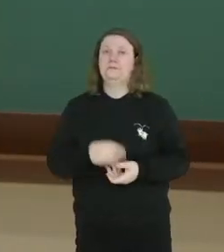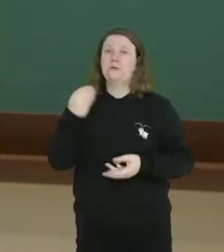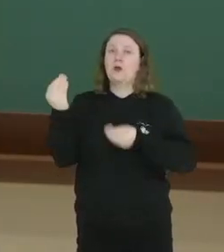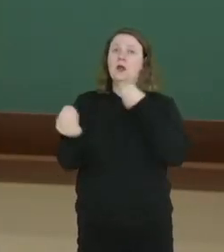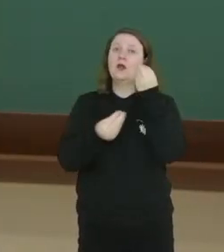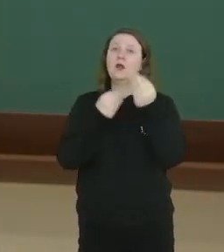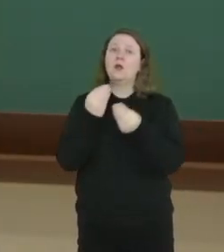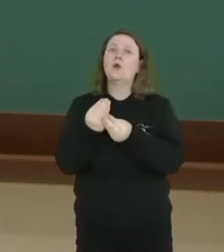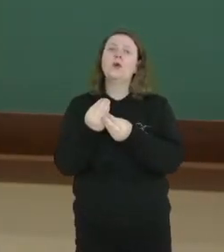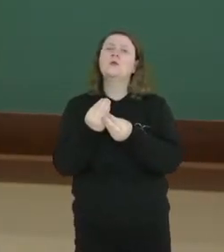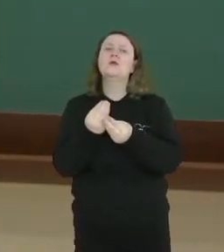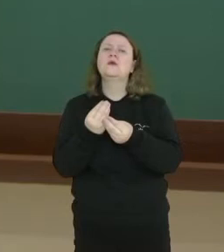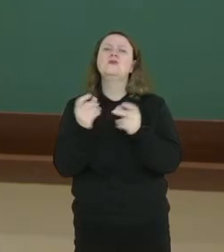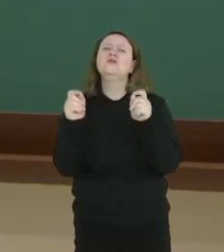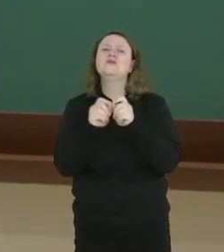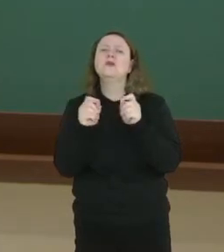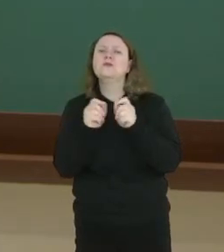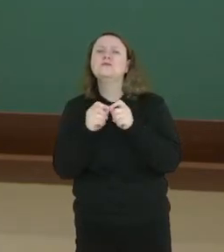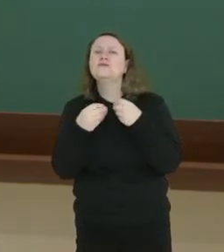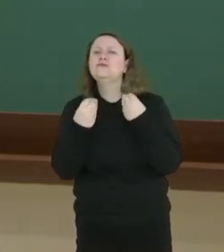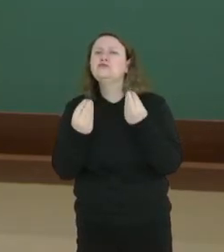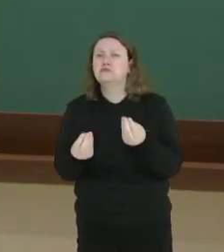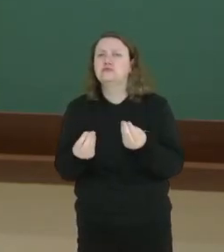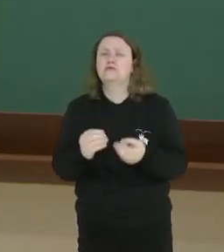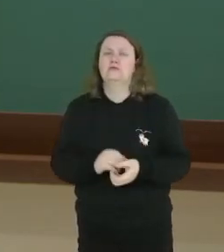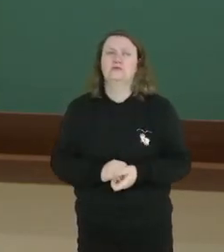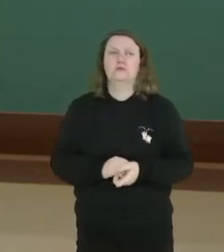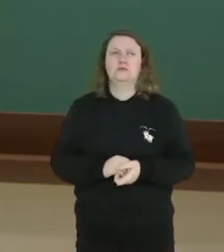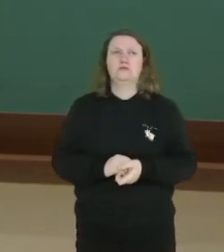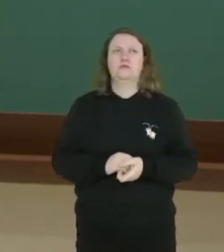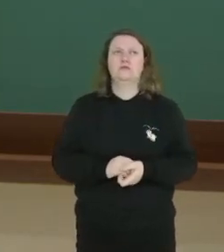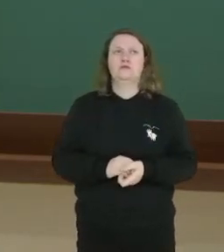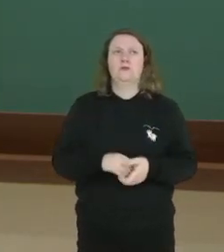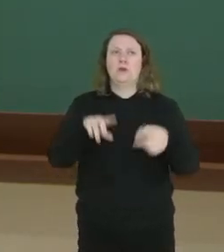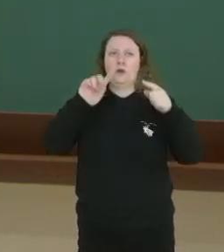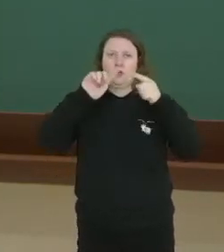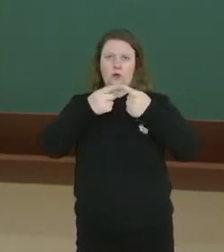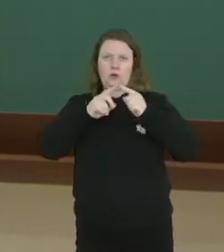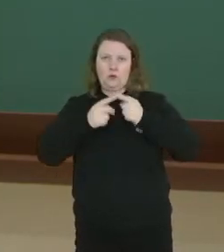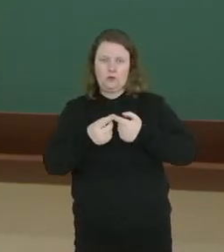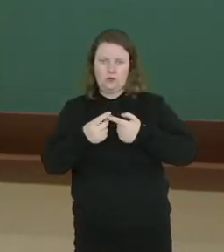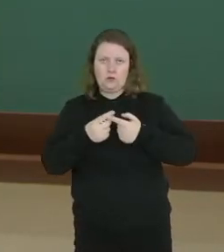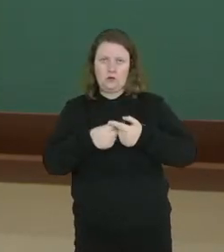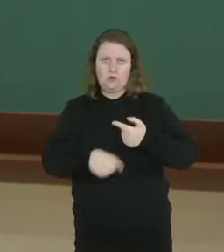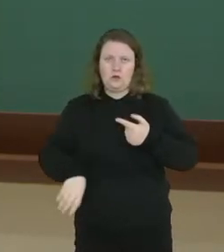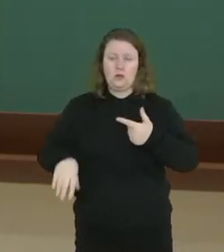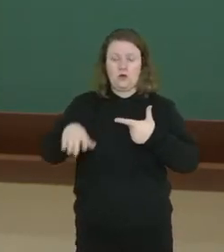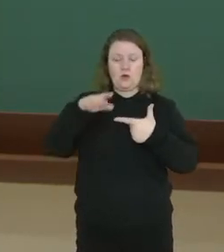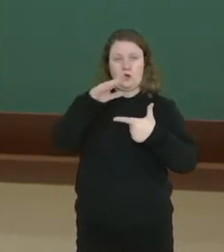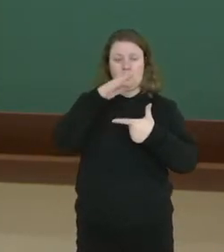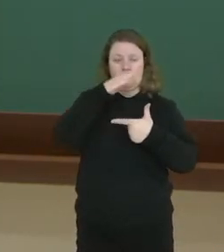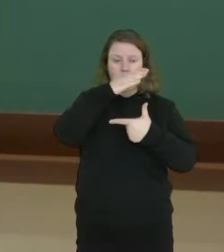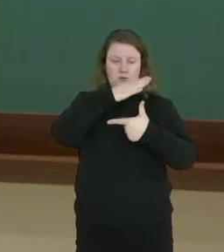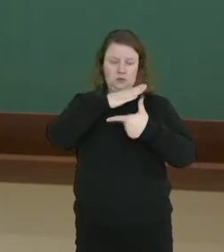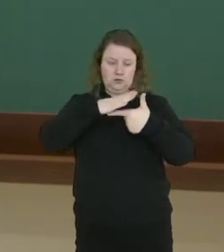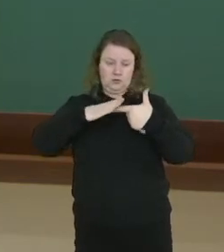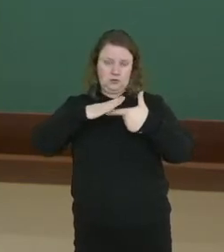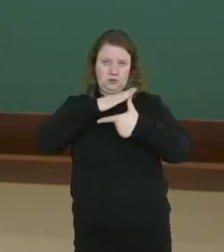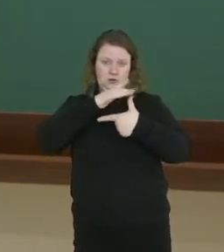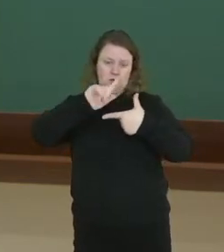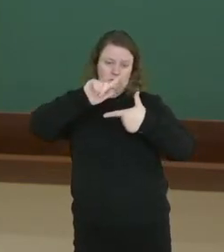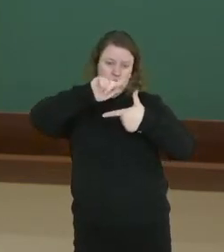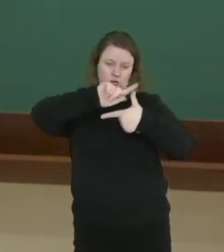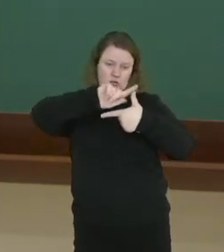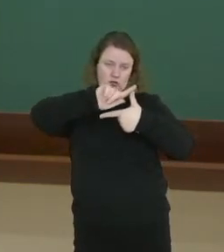esse teorema, entendeu? Qual é esse teorema? O que que ele faz? Então, é a relação entre as medidas de um lado, dos três lados